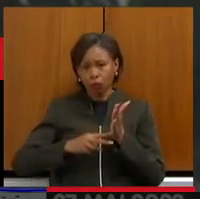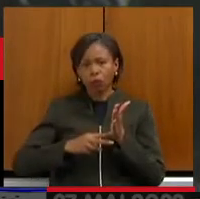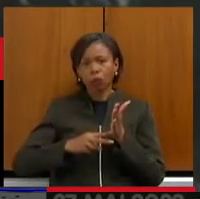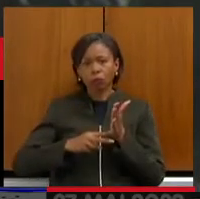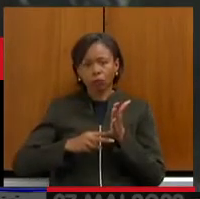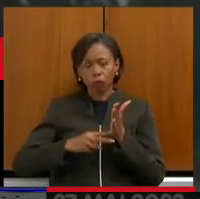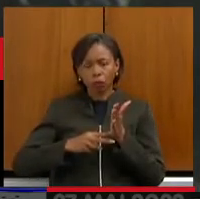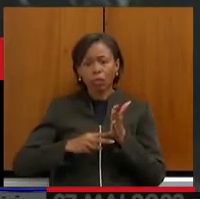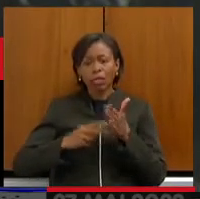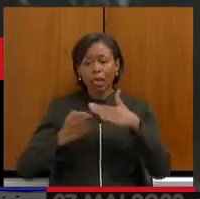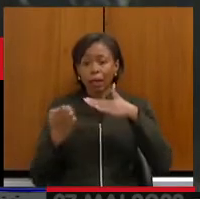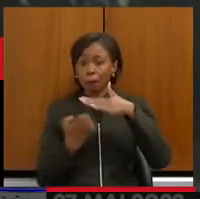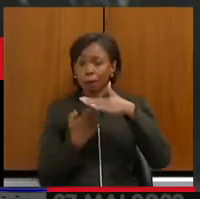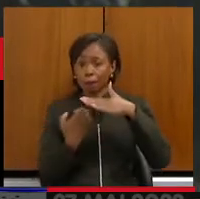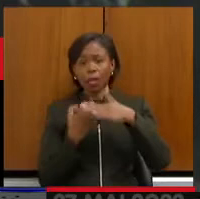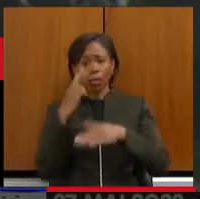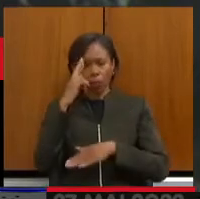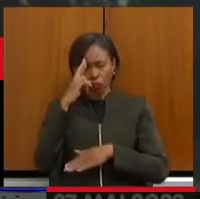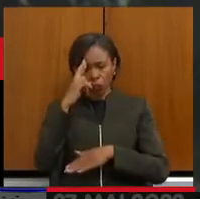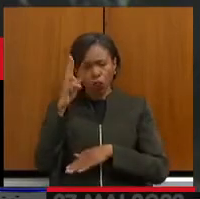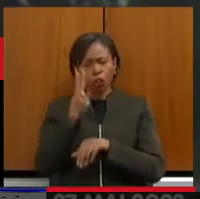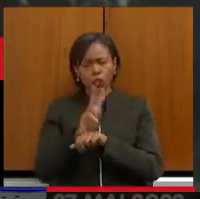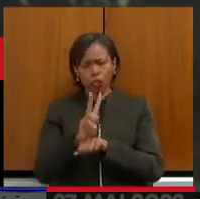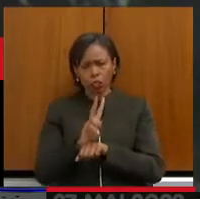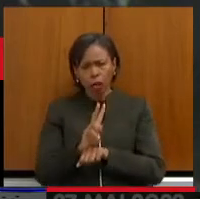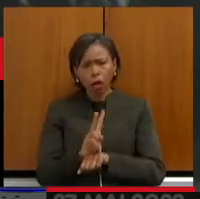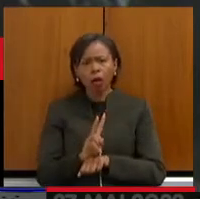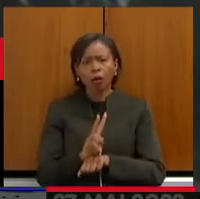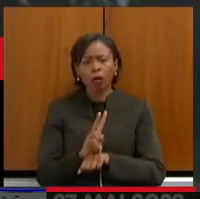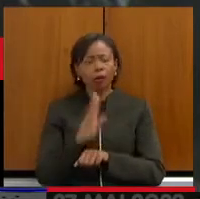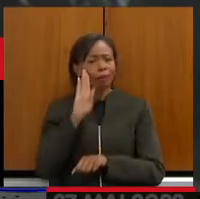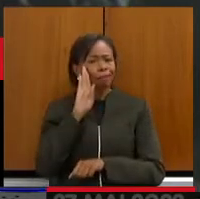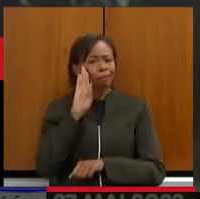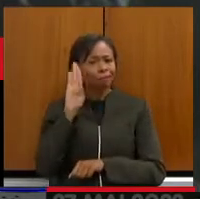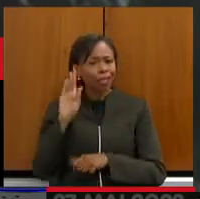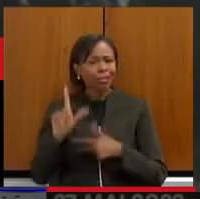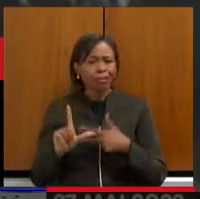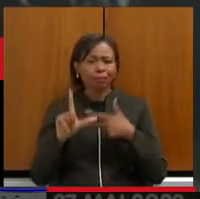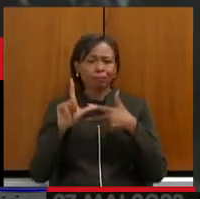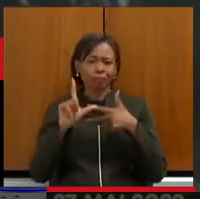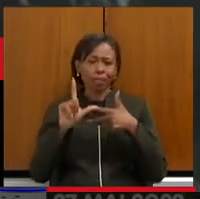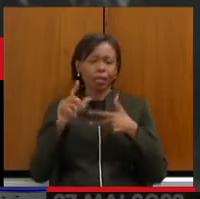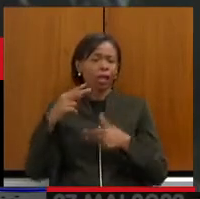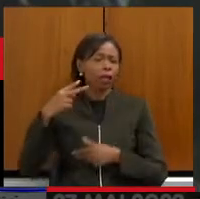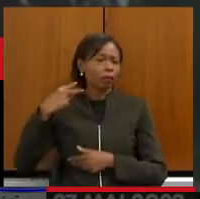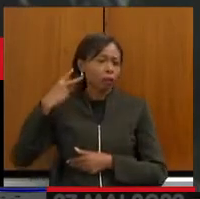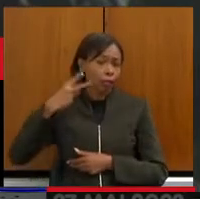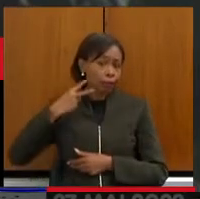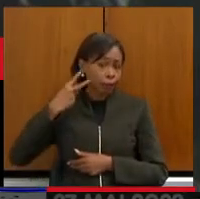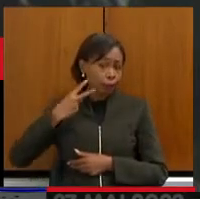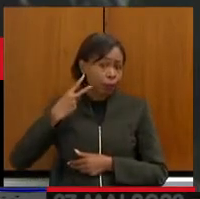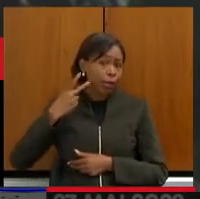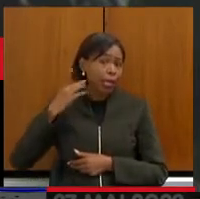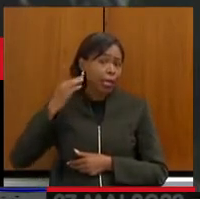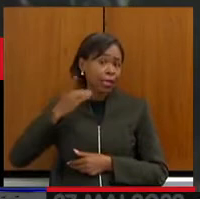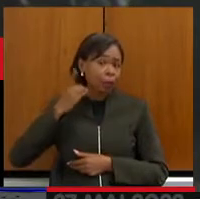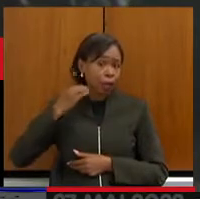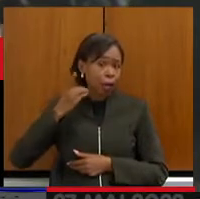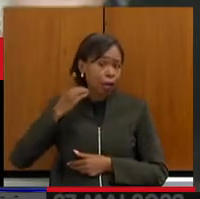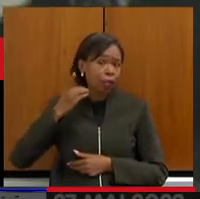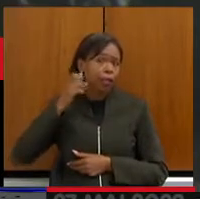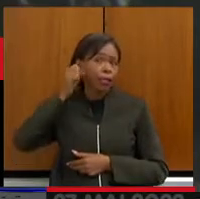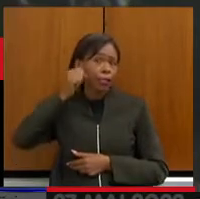direções das empresas E acima de tudo nas casas legislativas como vereadoras como deputados como